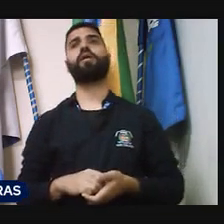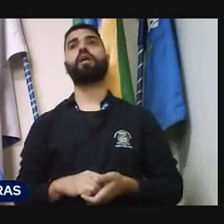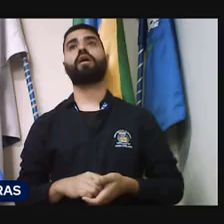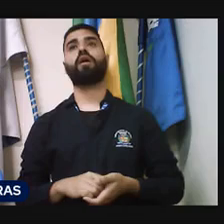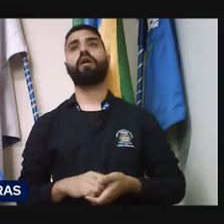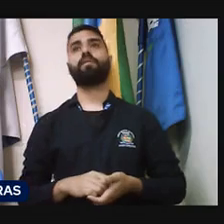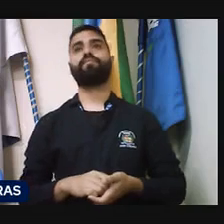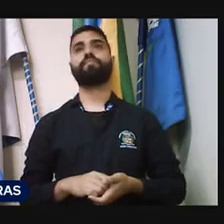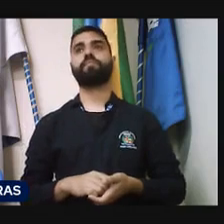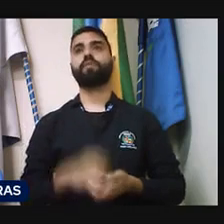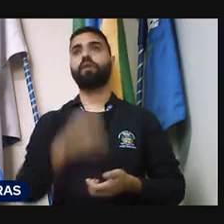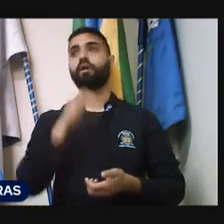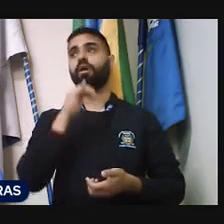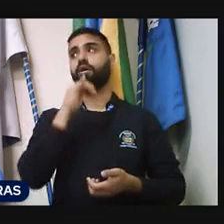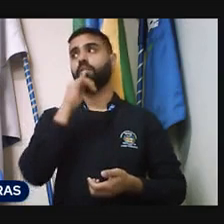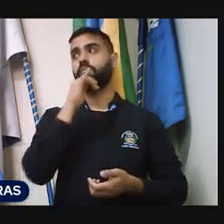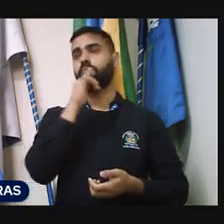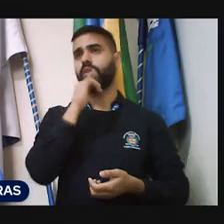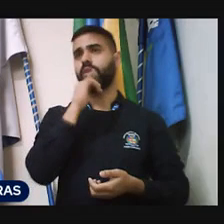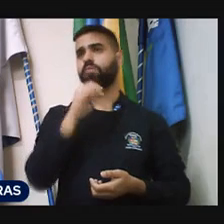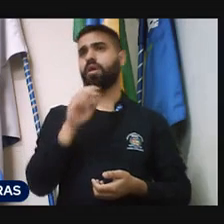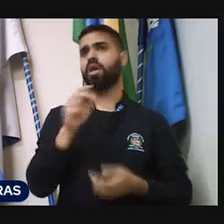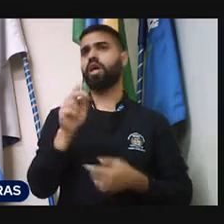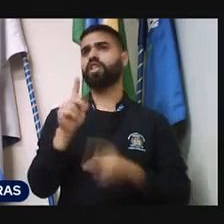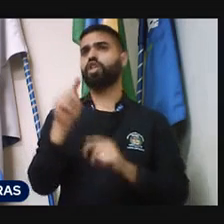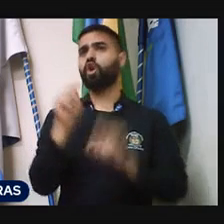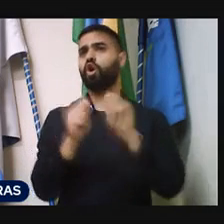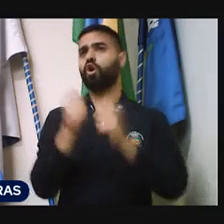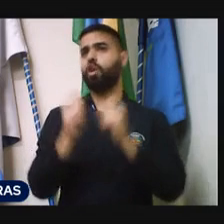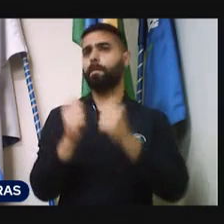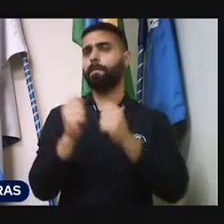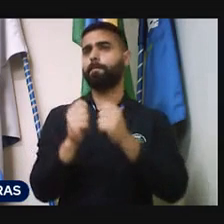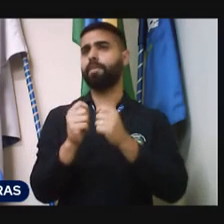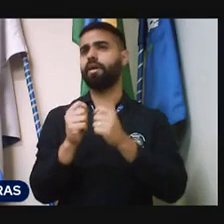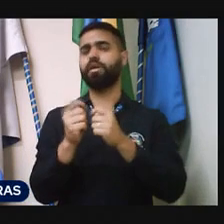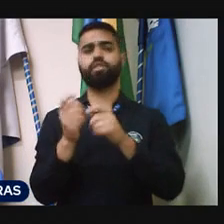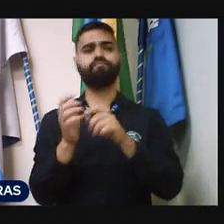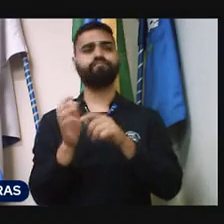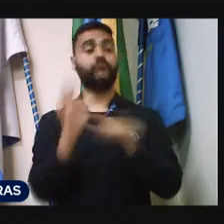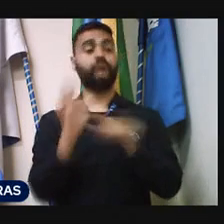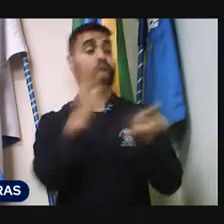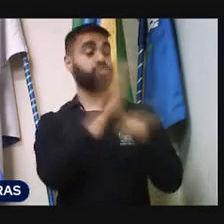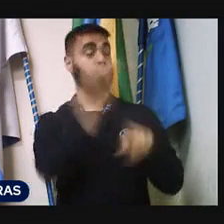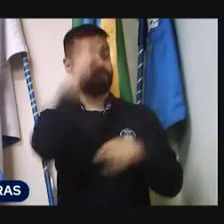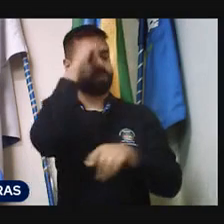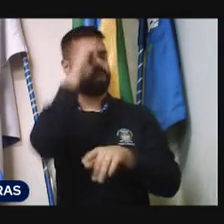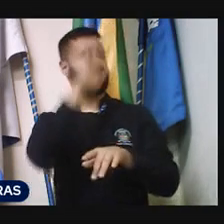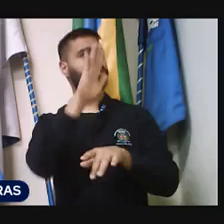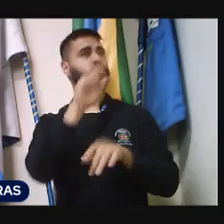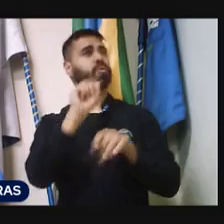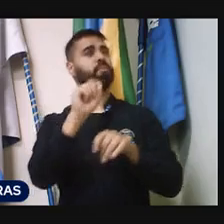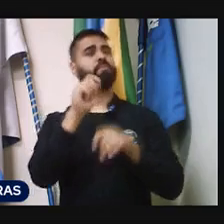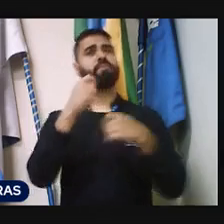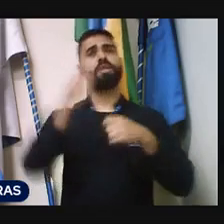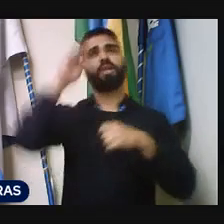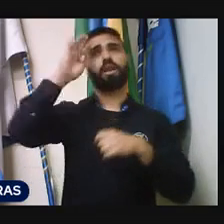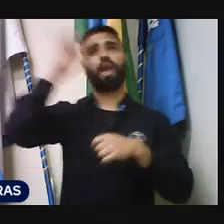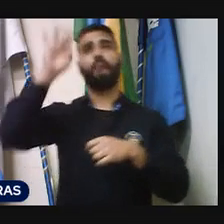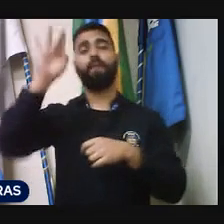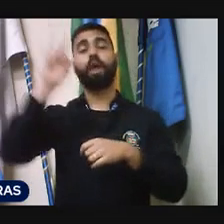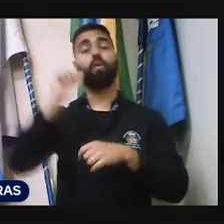não era aplicado o Antônio deu continuidade Mas o que eu queria ressaltar nessa história é que